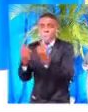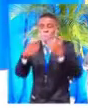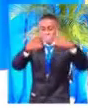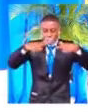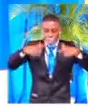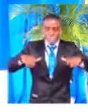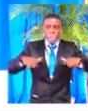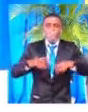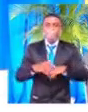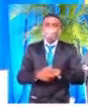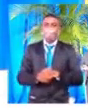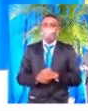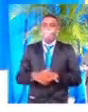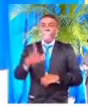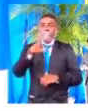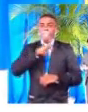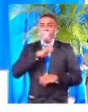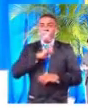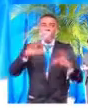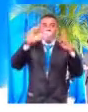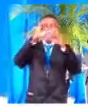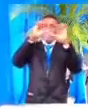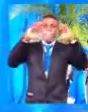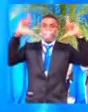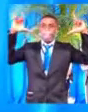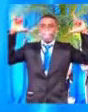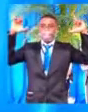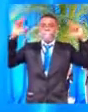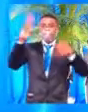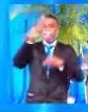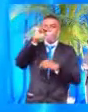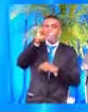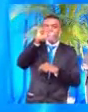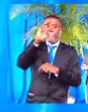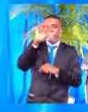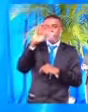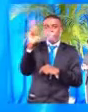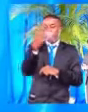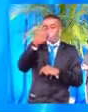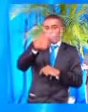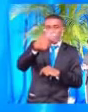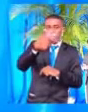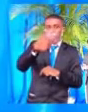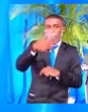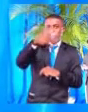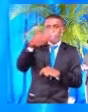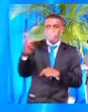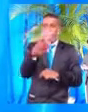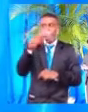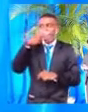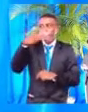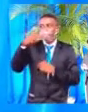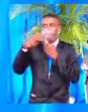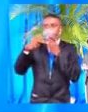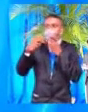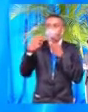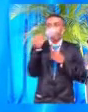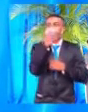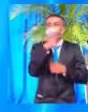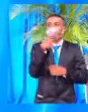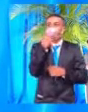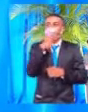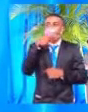lugar. E tem uma frase lá em Mateus 12:3 que diz que